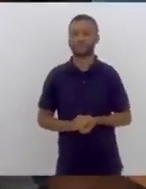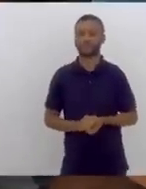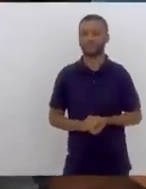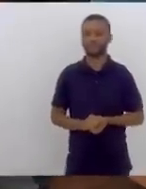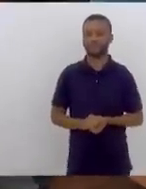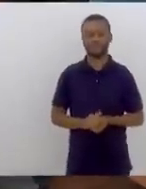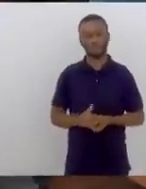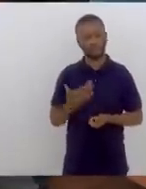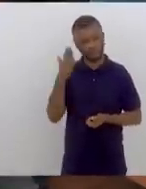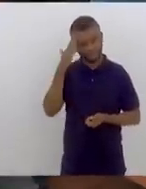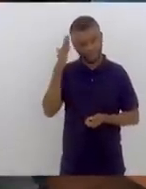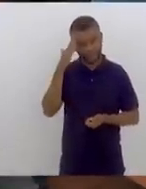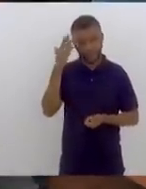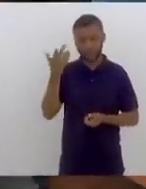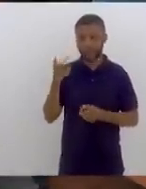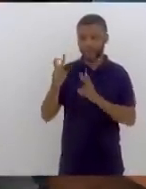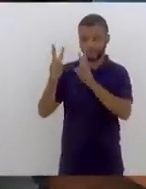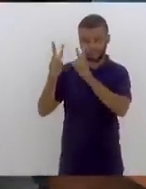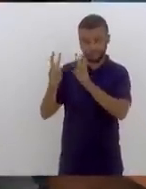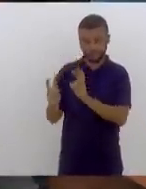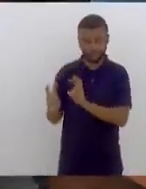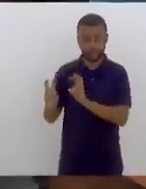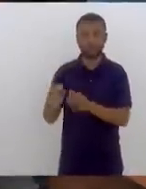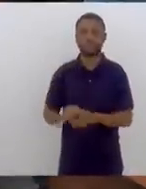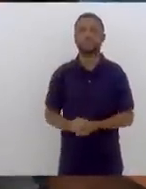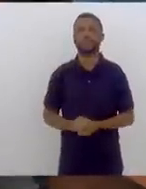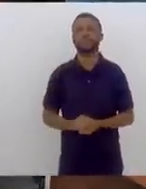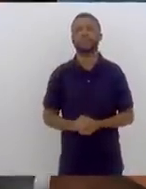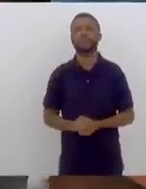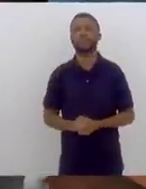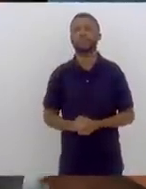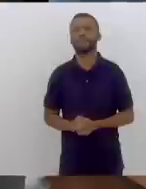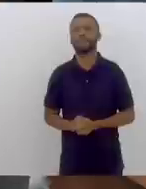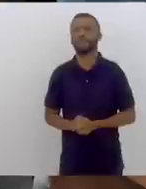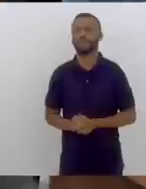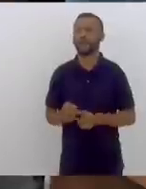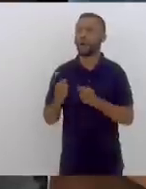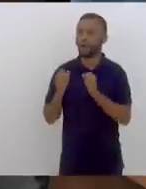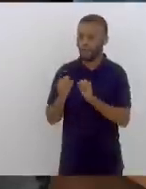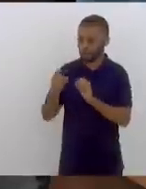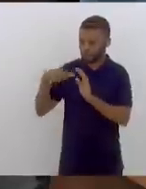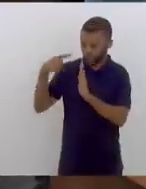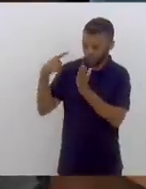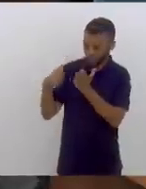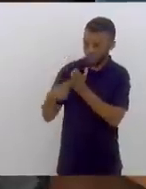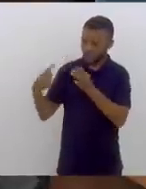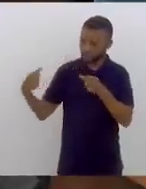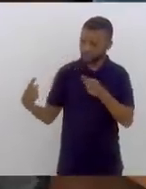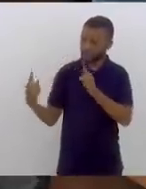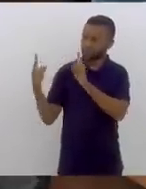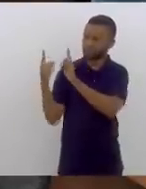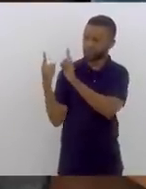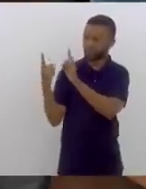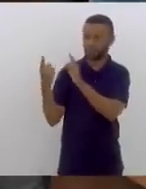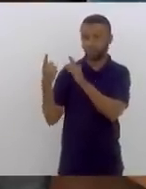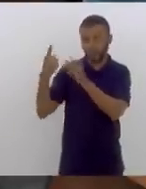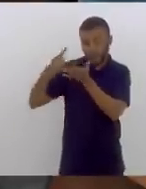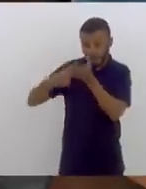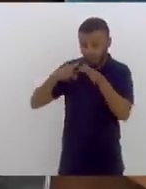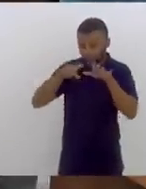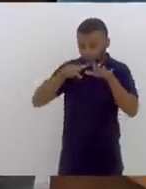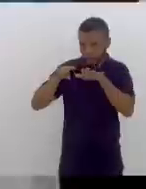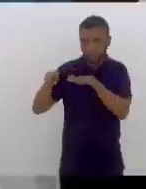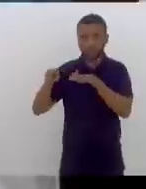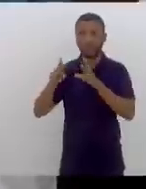o senhor tem conhecimento dessa matéria eu posso eu posso ter uma reunião ainda essa semana com o senhor